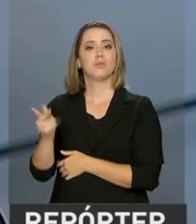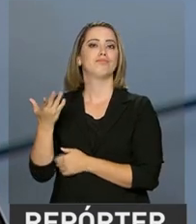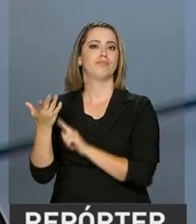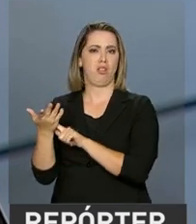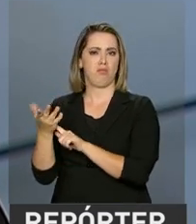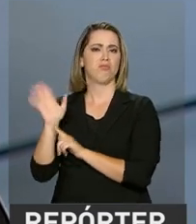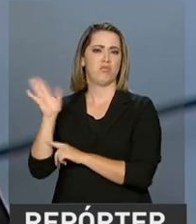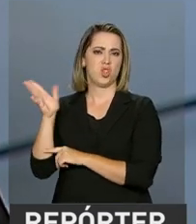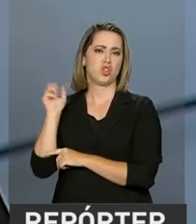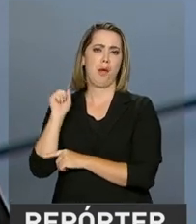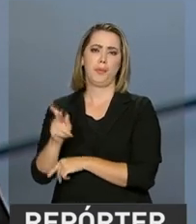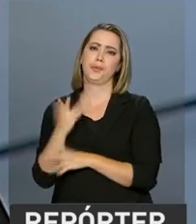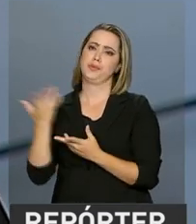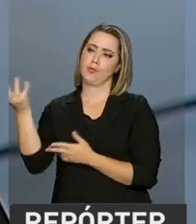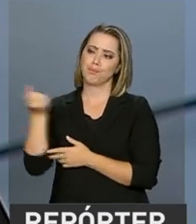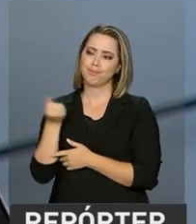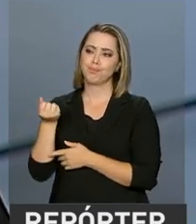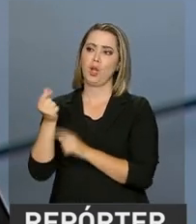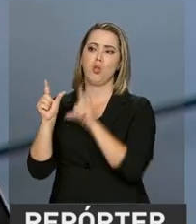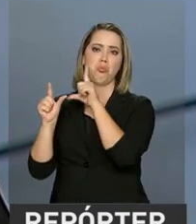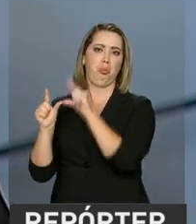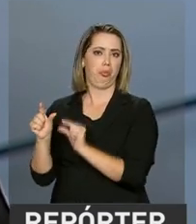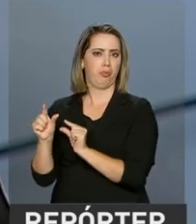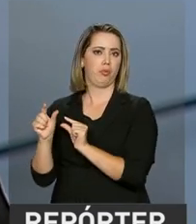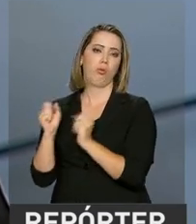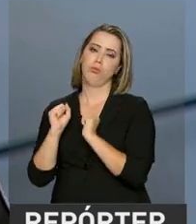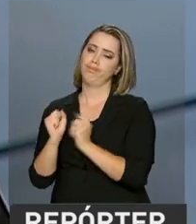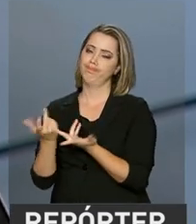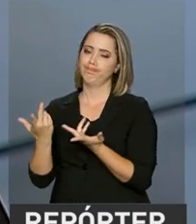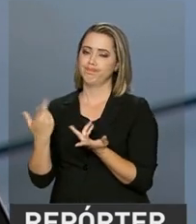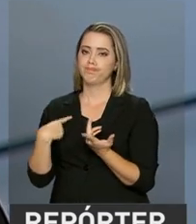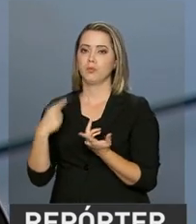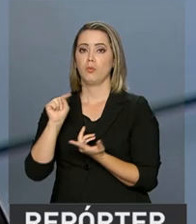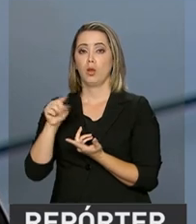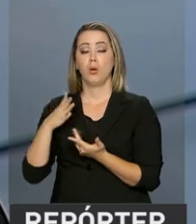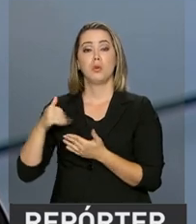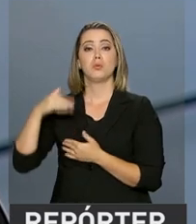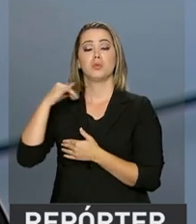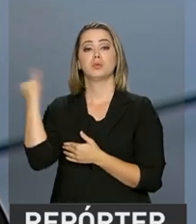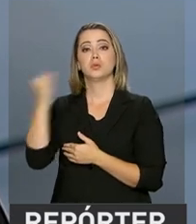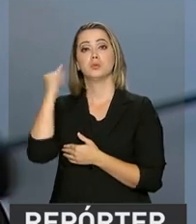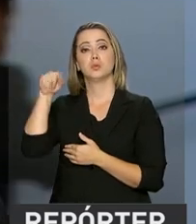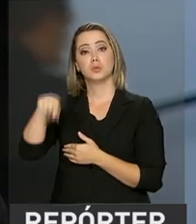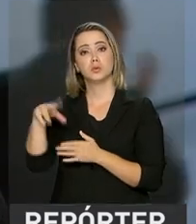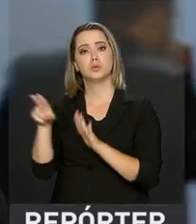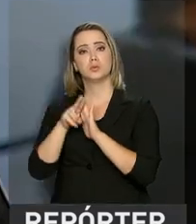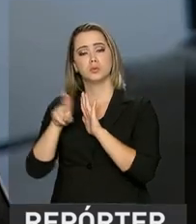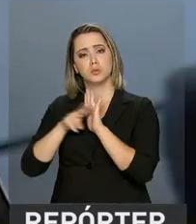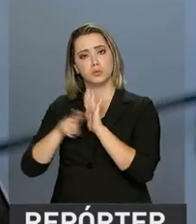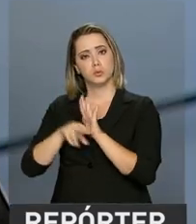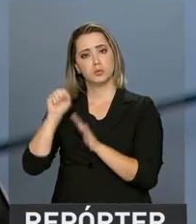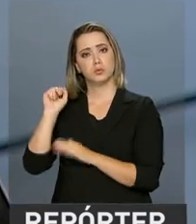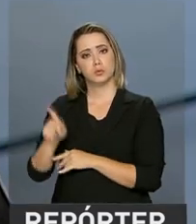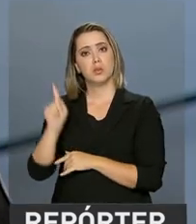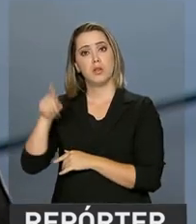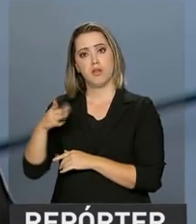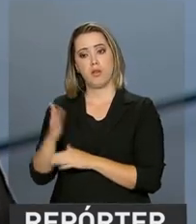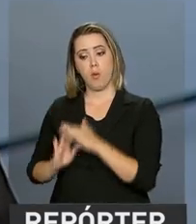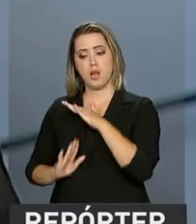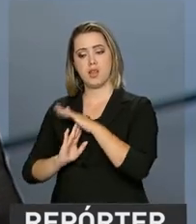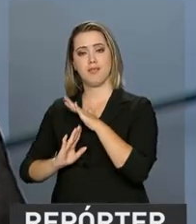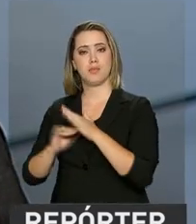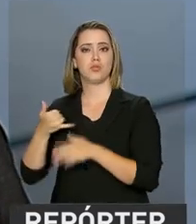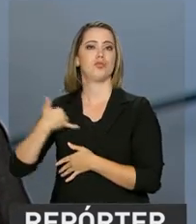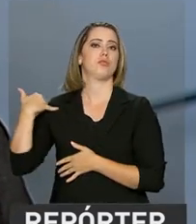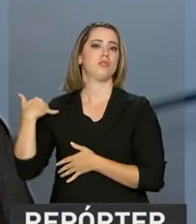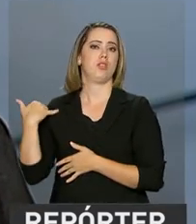a aposentadoria. O que há de mais importante nessa reforma é o limitador de idade.